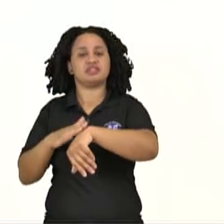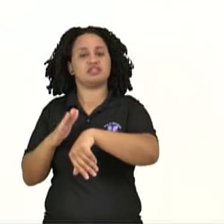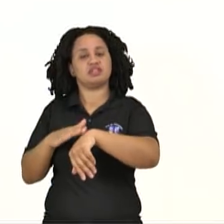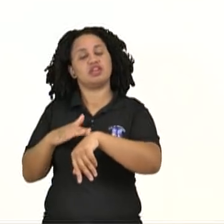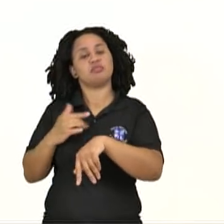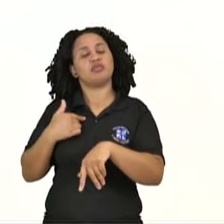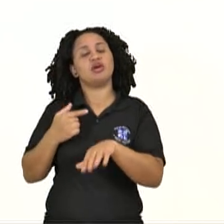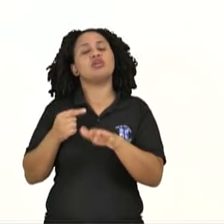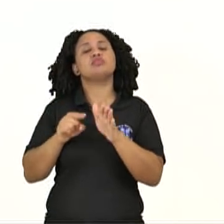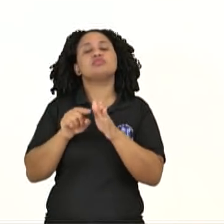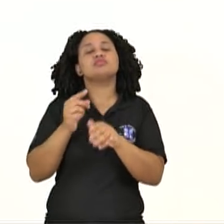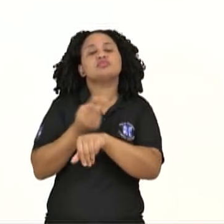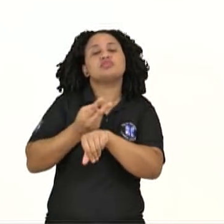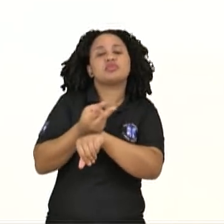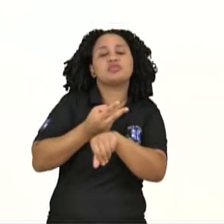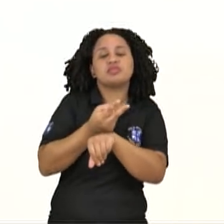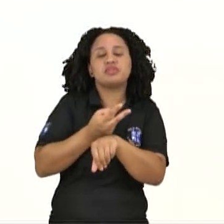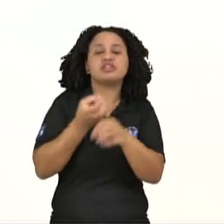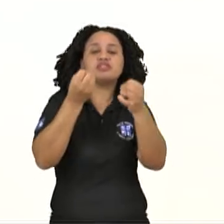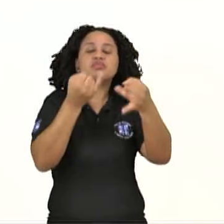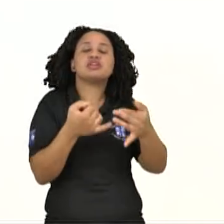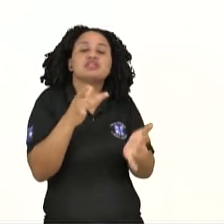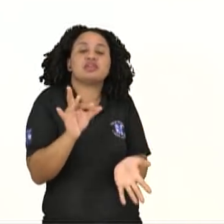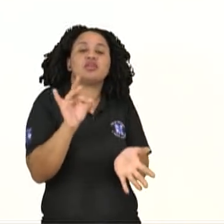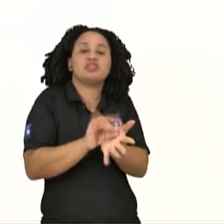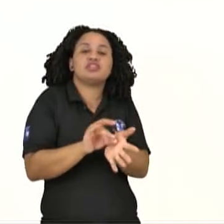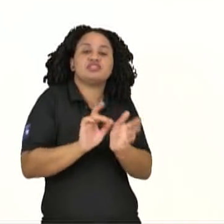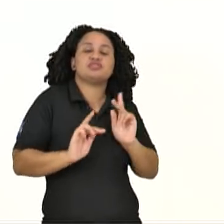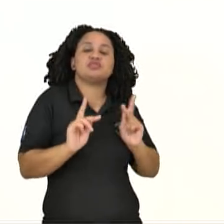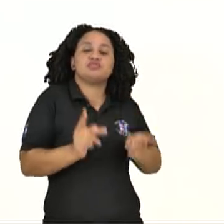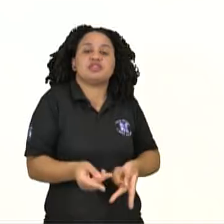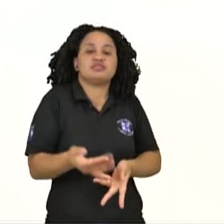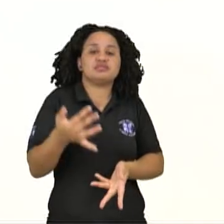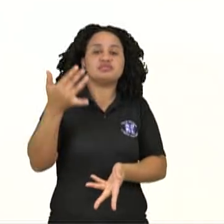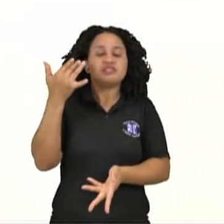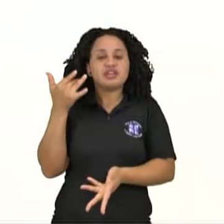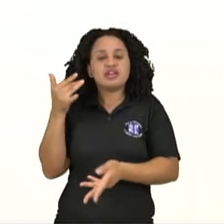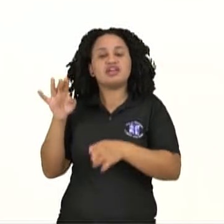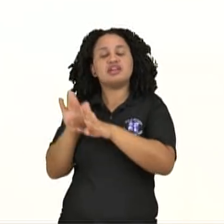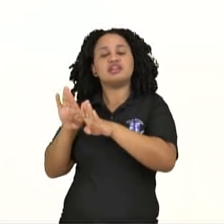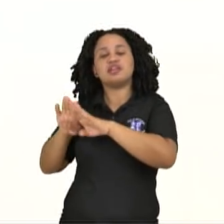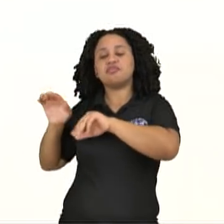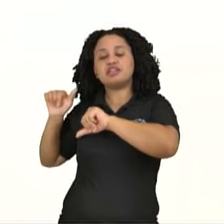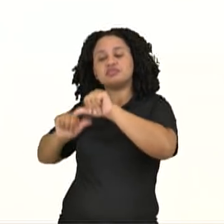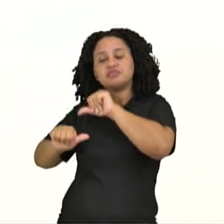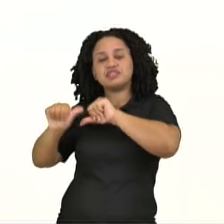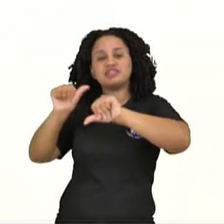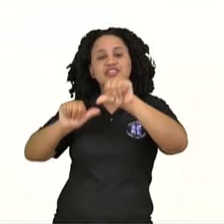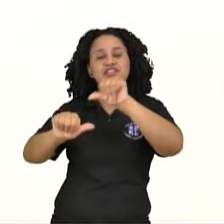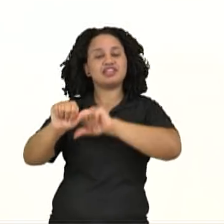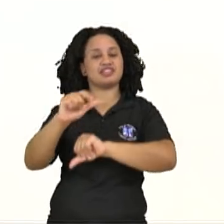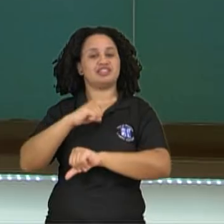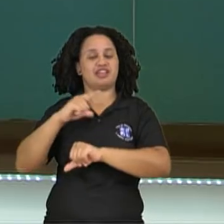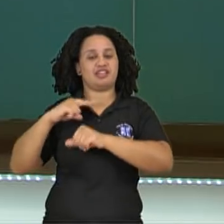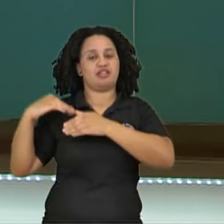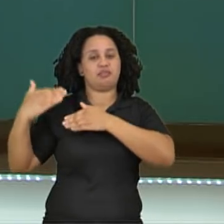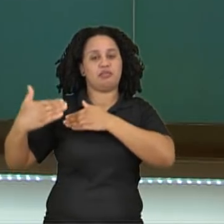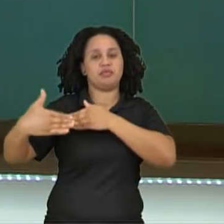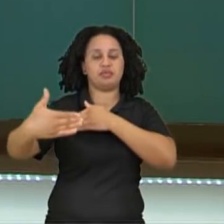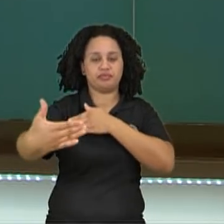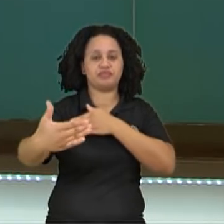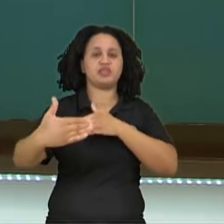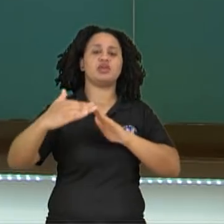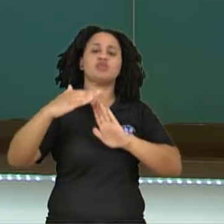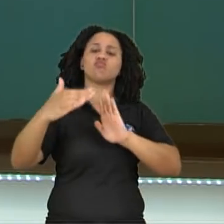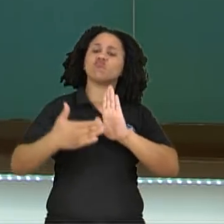origens das sociedades humanas no presente e no passado, e sobre as transformações pelas quais passaram ao longo do tempo. Todas as mudanças,